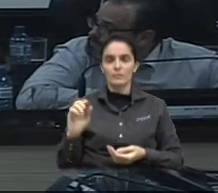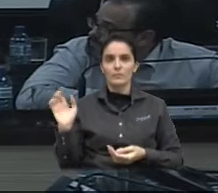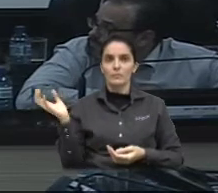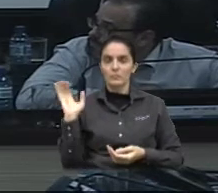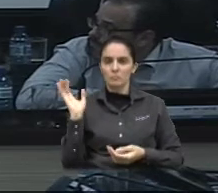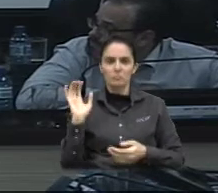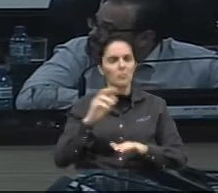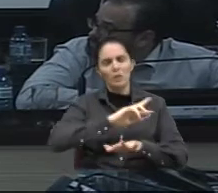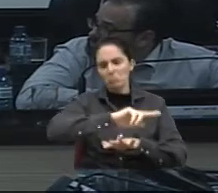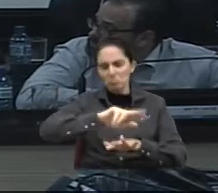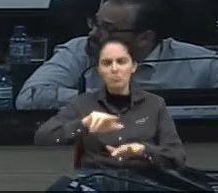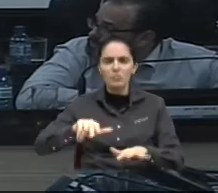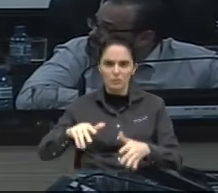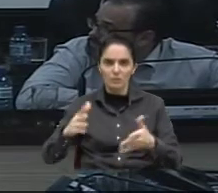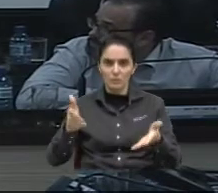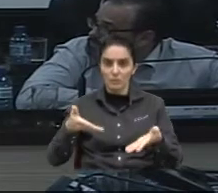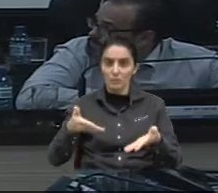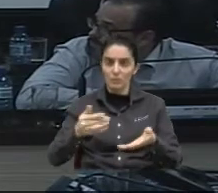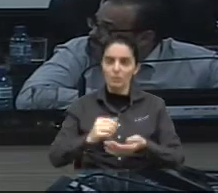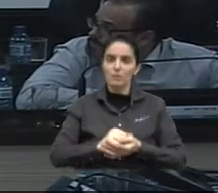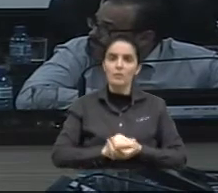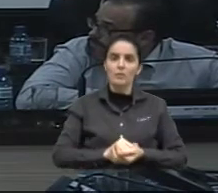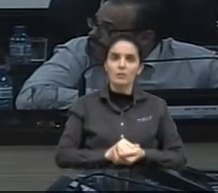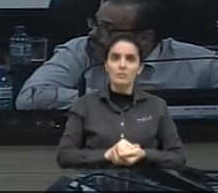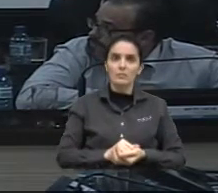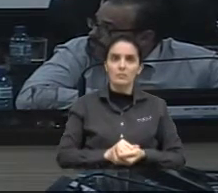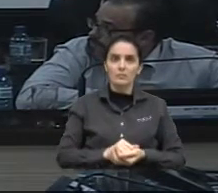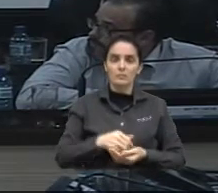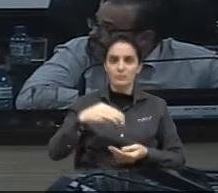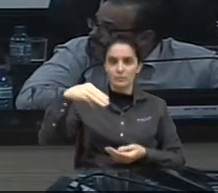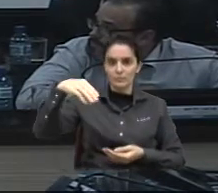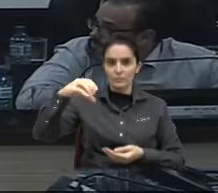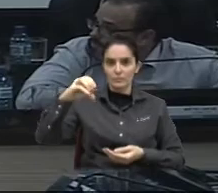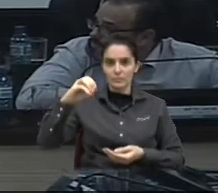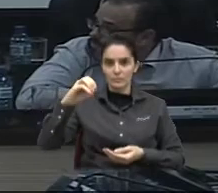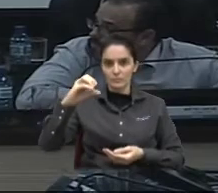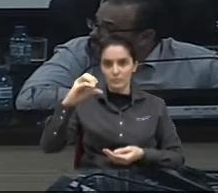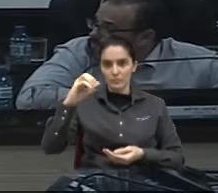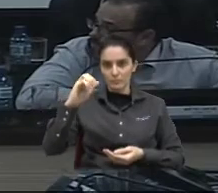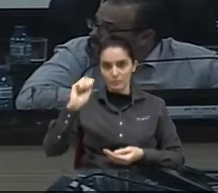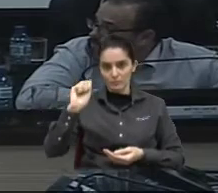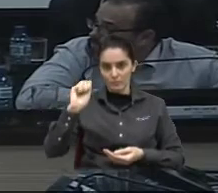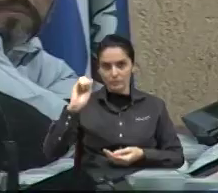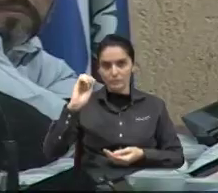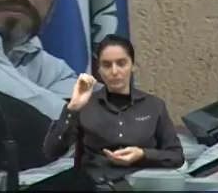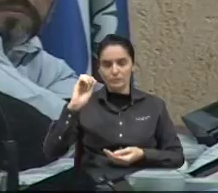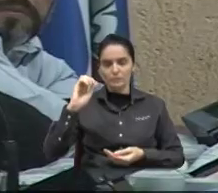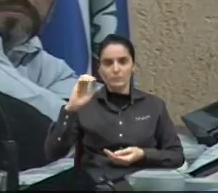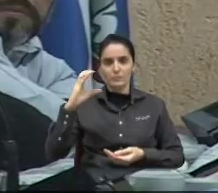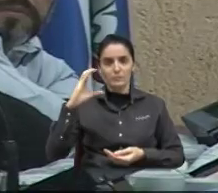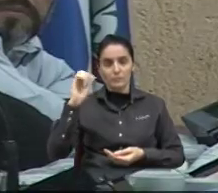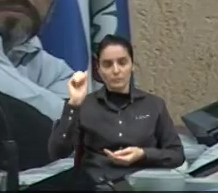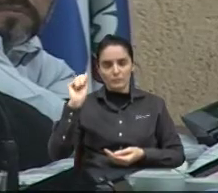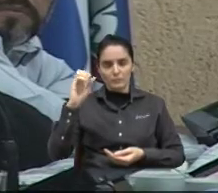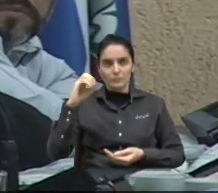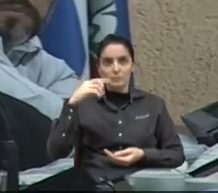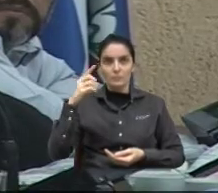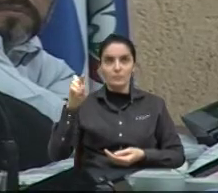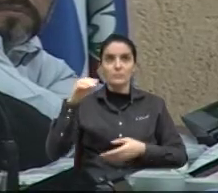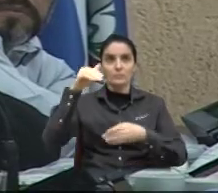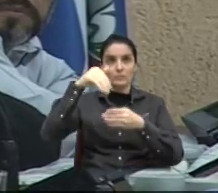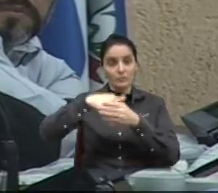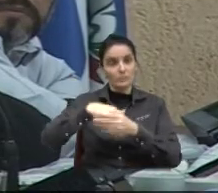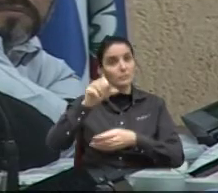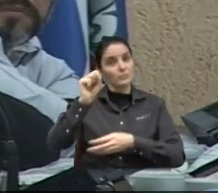e agora surgiu também a formação da qual eu quero estar votando favorável